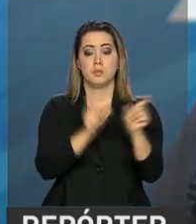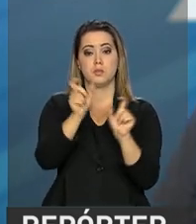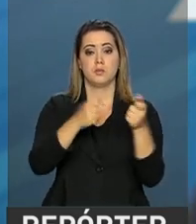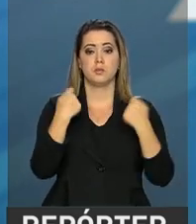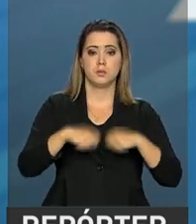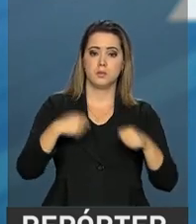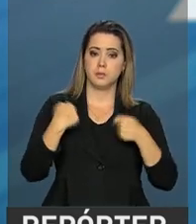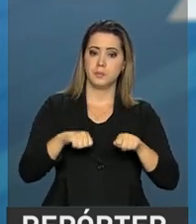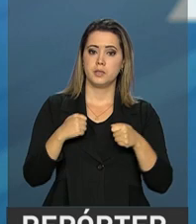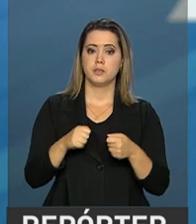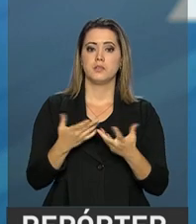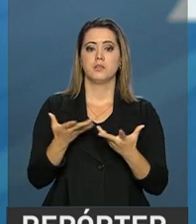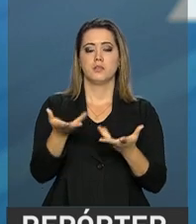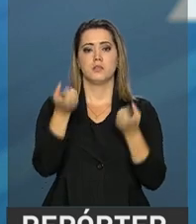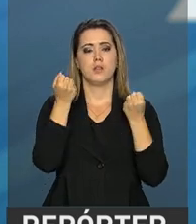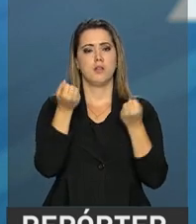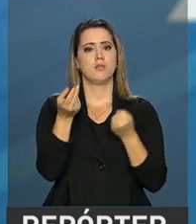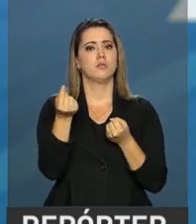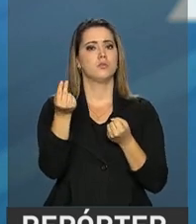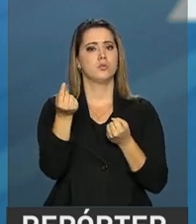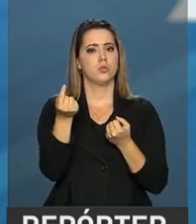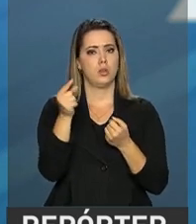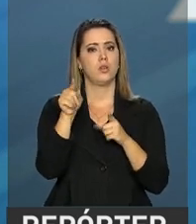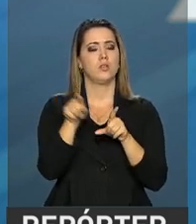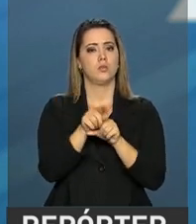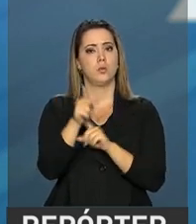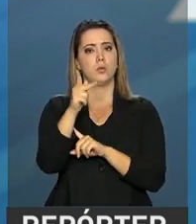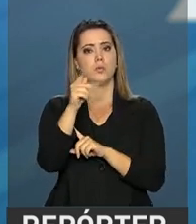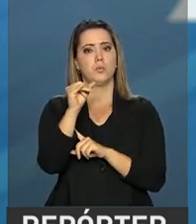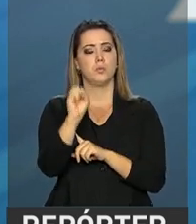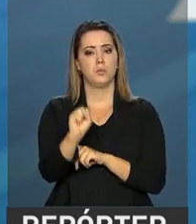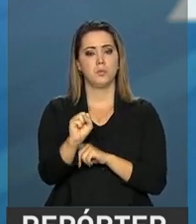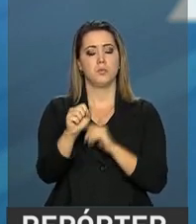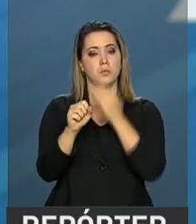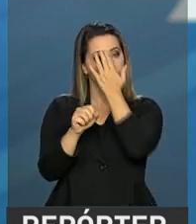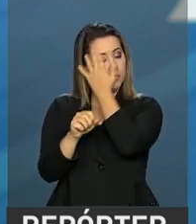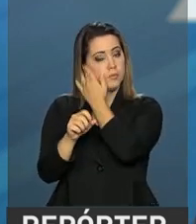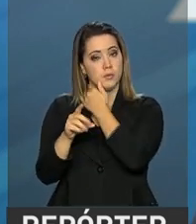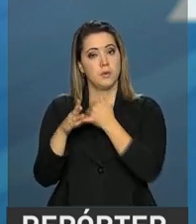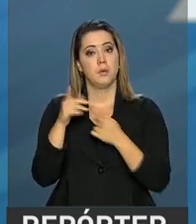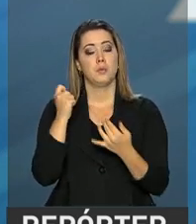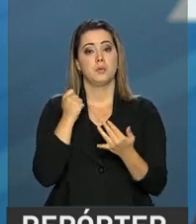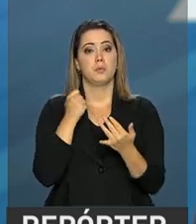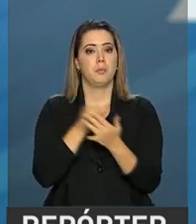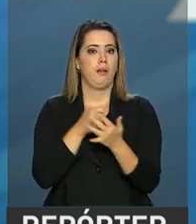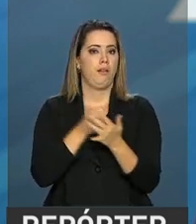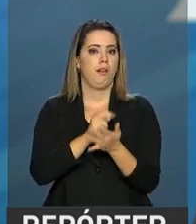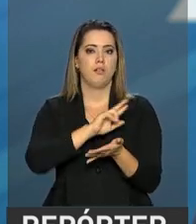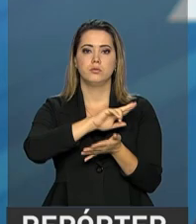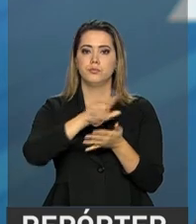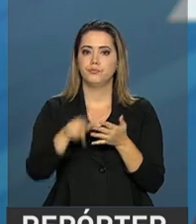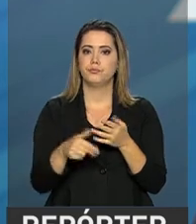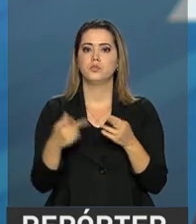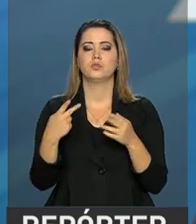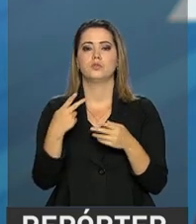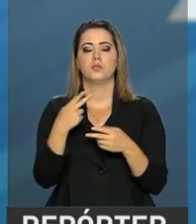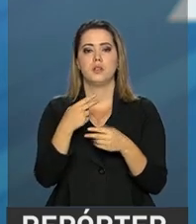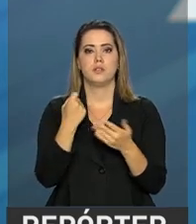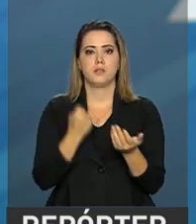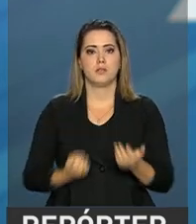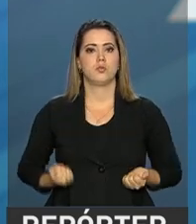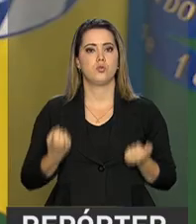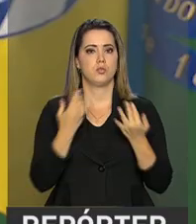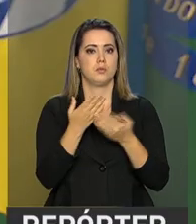realmente necessitadas, que precisam desse dinheiro até para manter as suas despesas